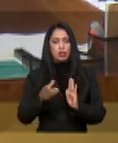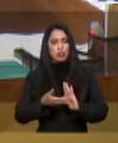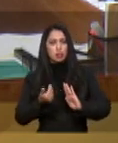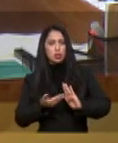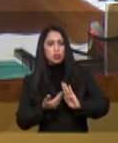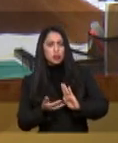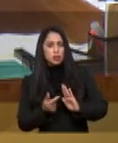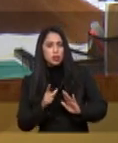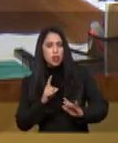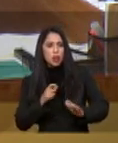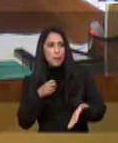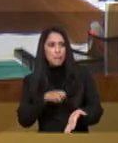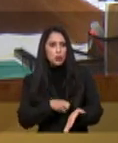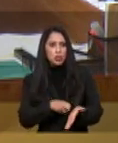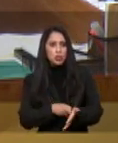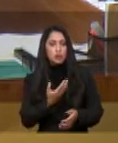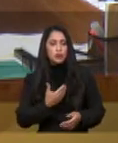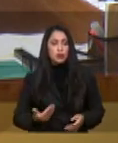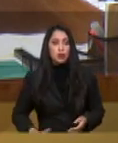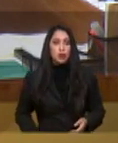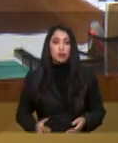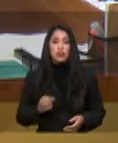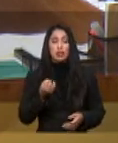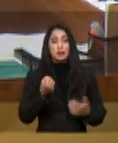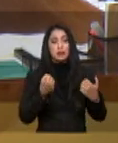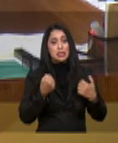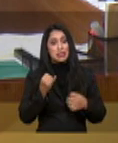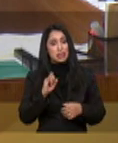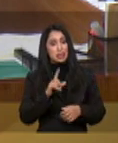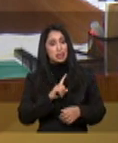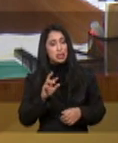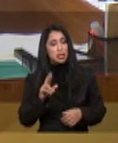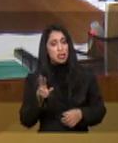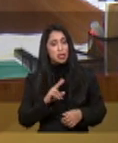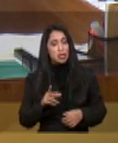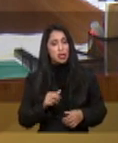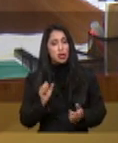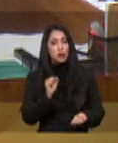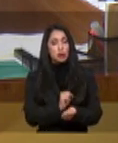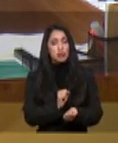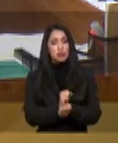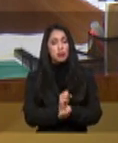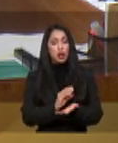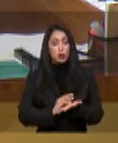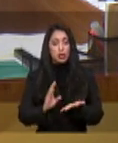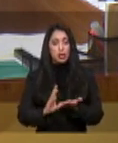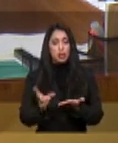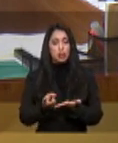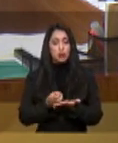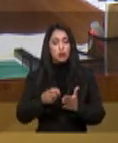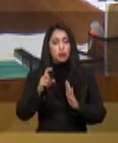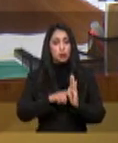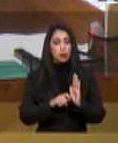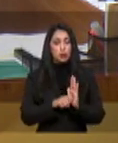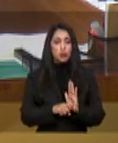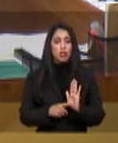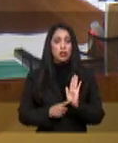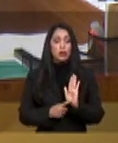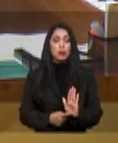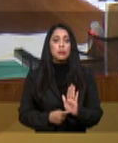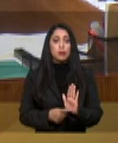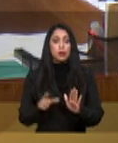acionar a faceta punitiva do Estado, sem aguardar a constituição definitiva do crédito tributário, representa o risco de mover